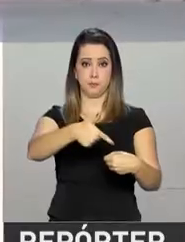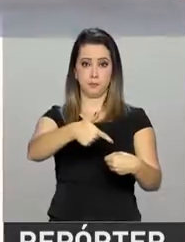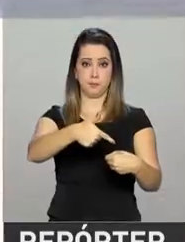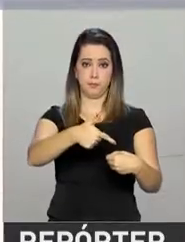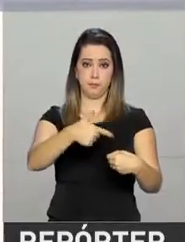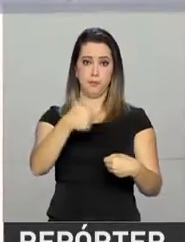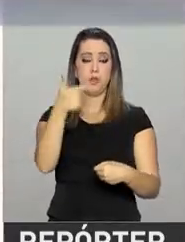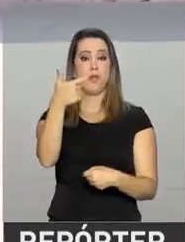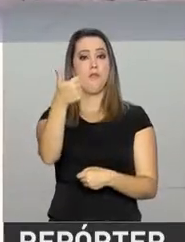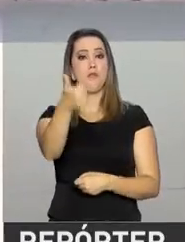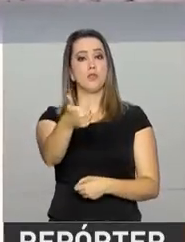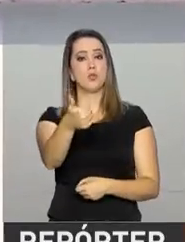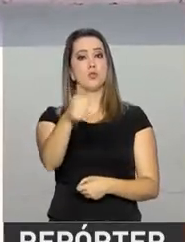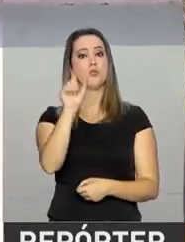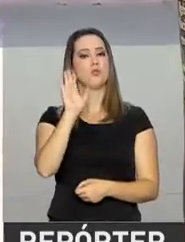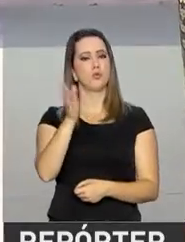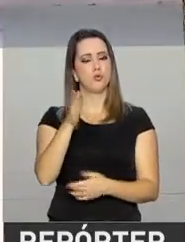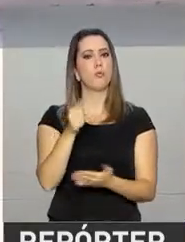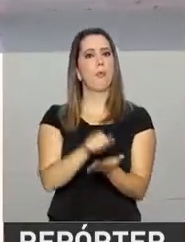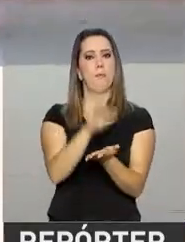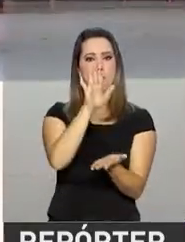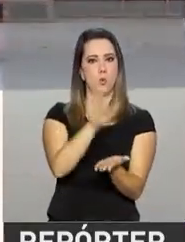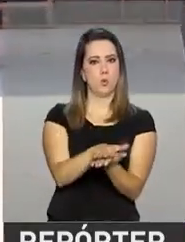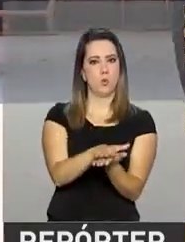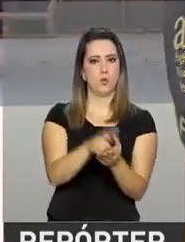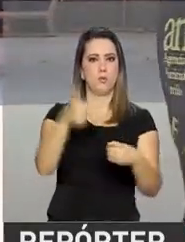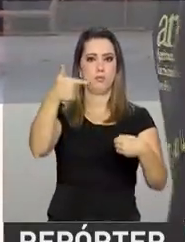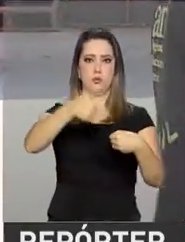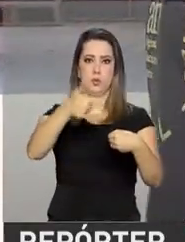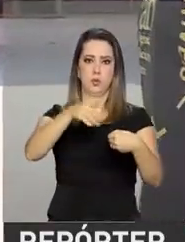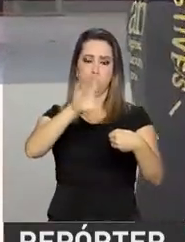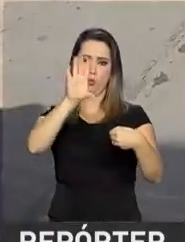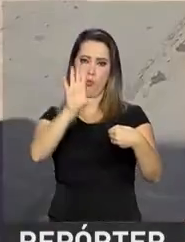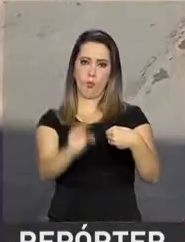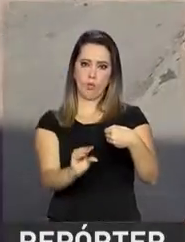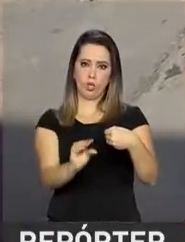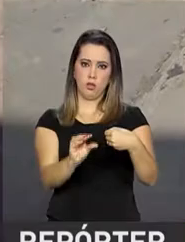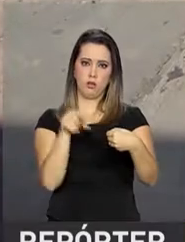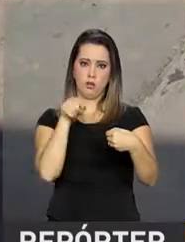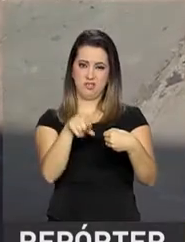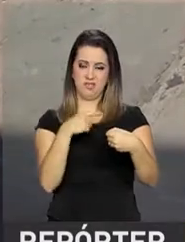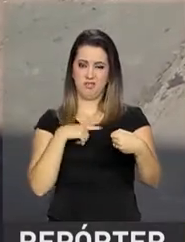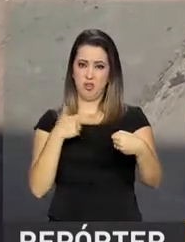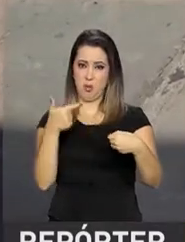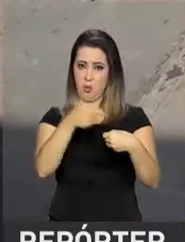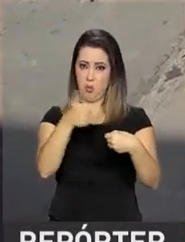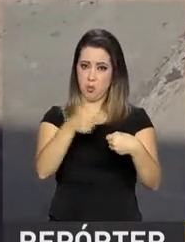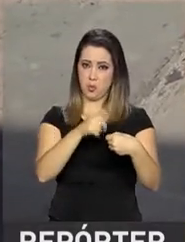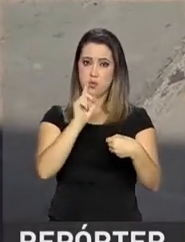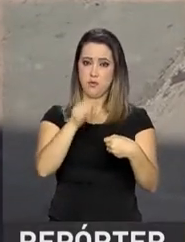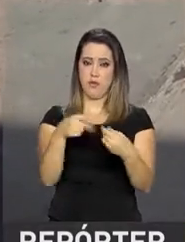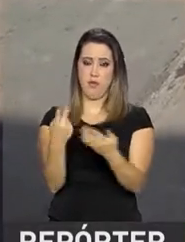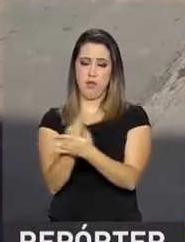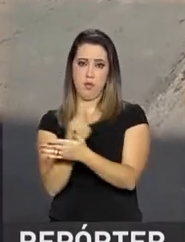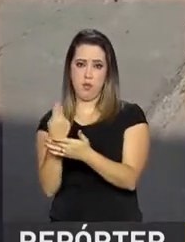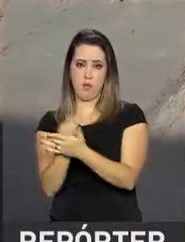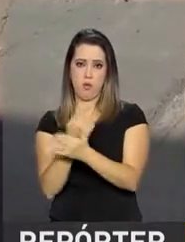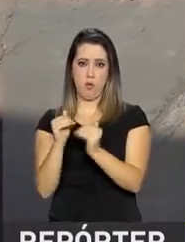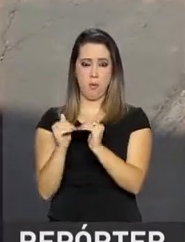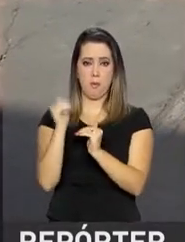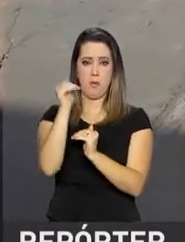em 21 deles foram autuados por bomba baixa quando o volume de combustível informado na bomba é